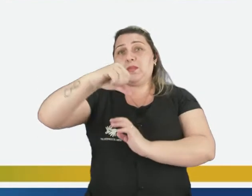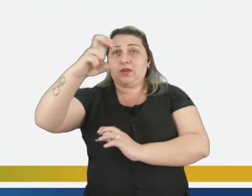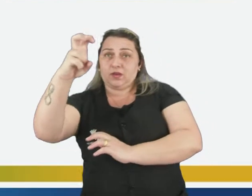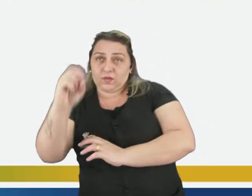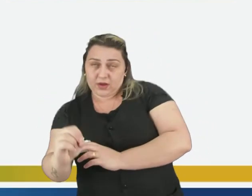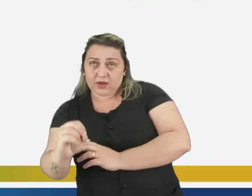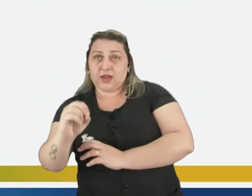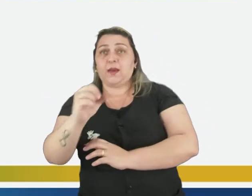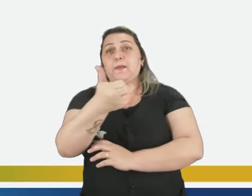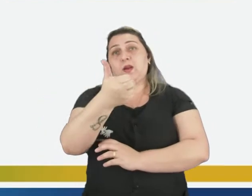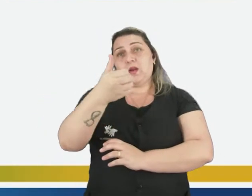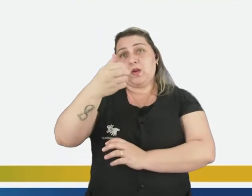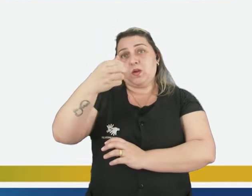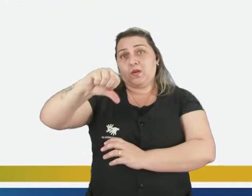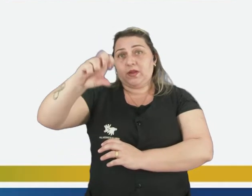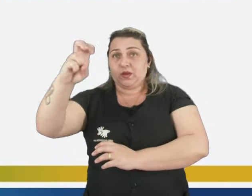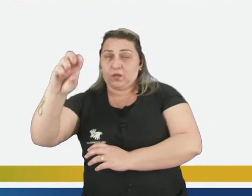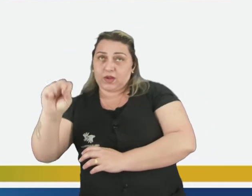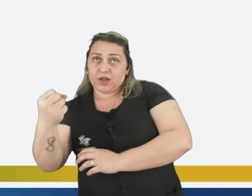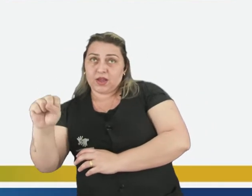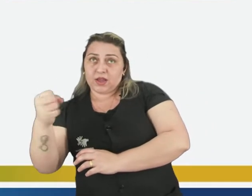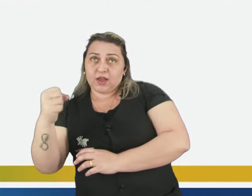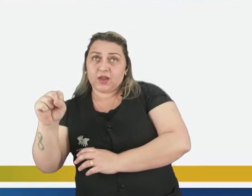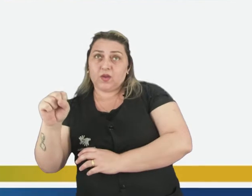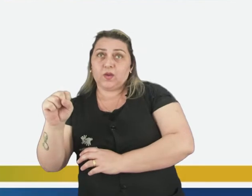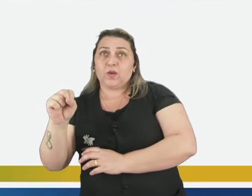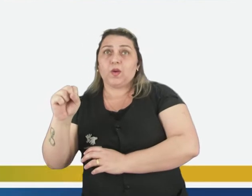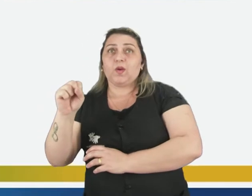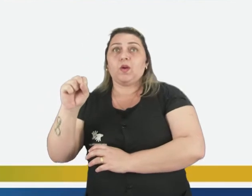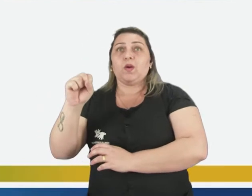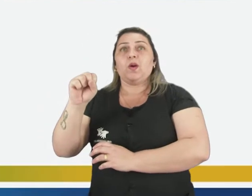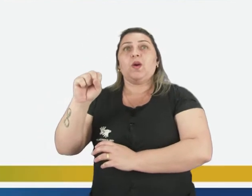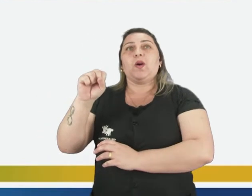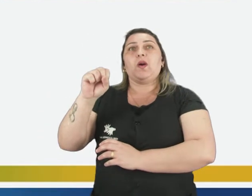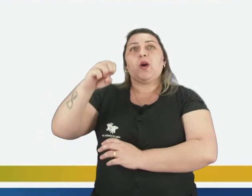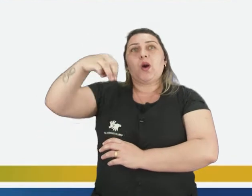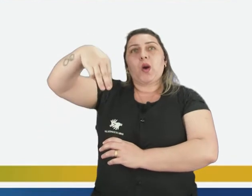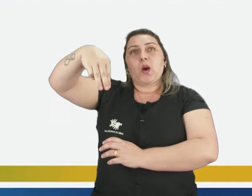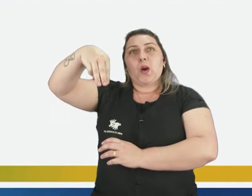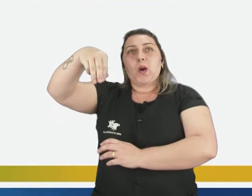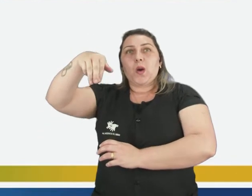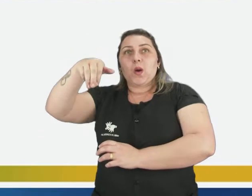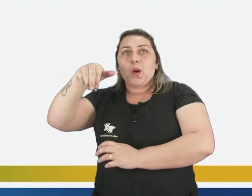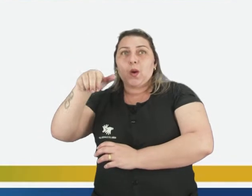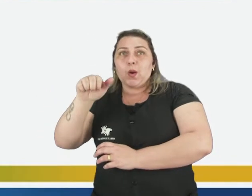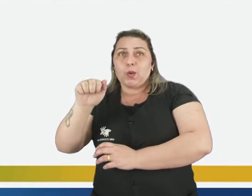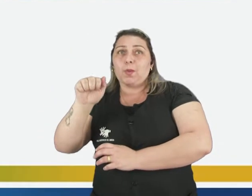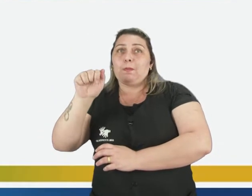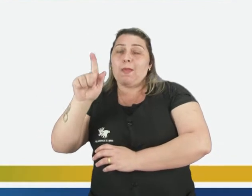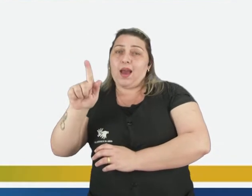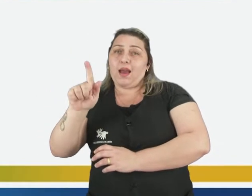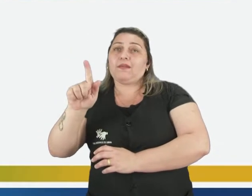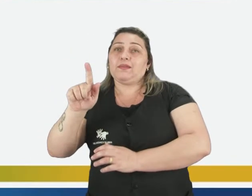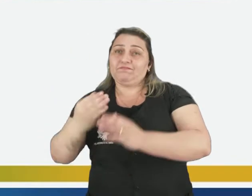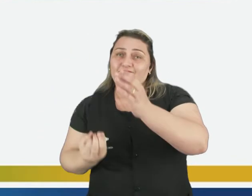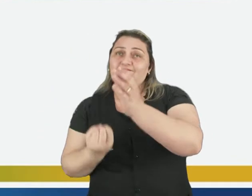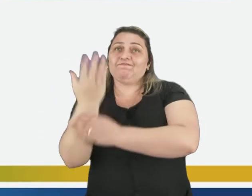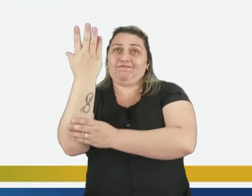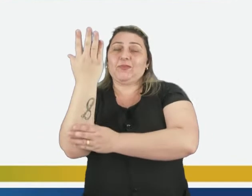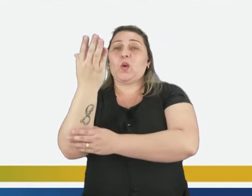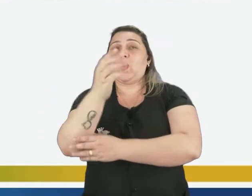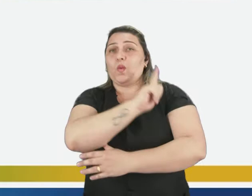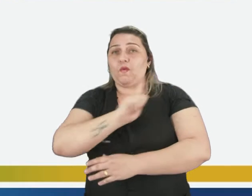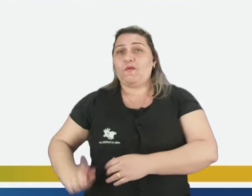Em 1958, Mao Tse-tung implanta o grande salto para a frente. São nomes que geralmente os governos usam